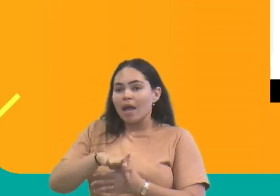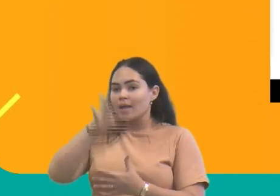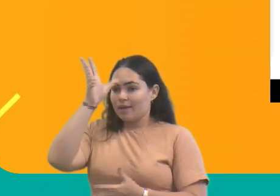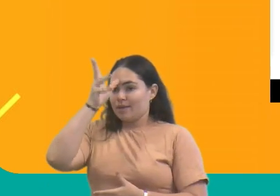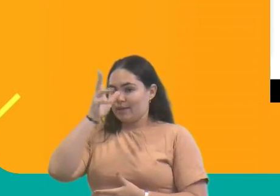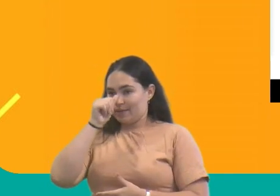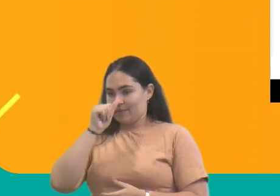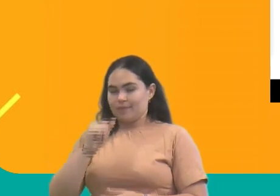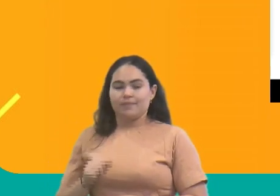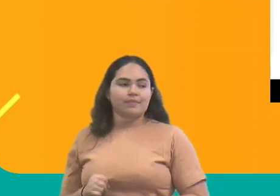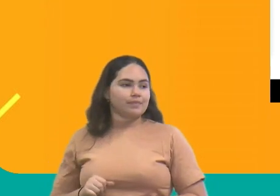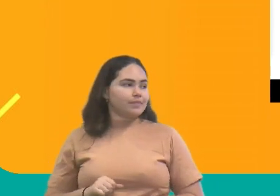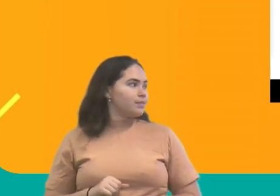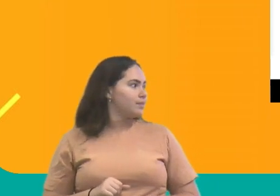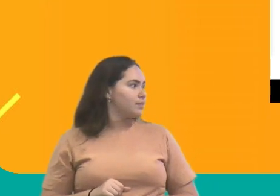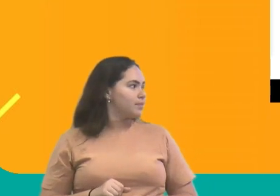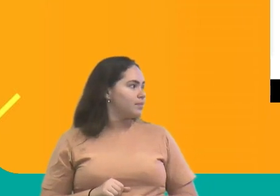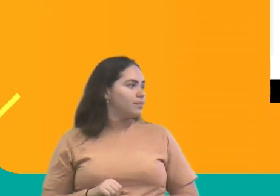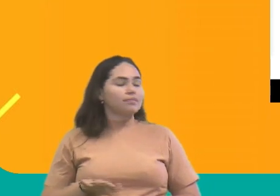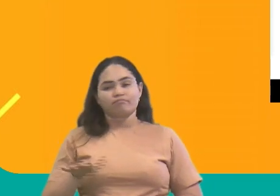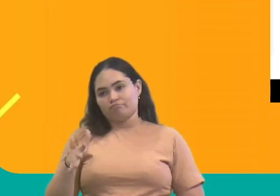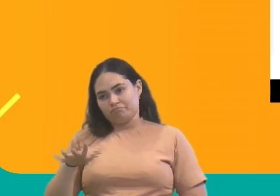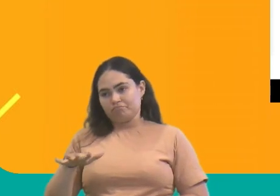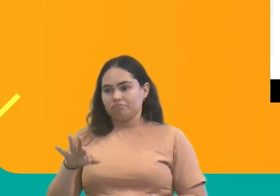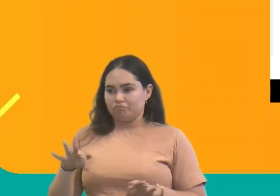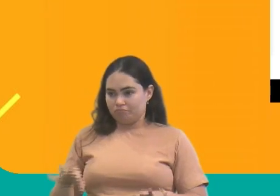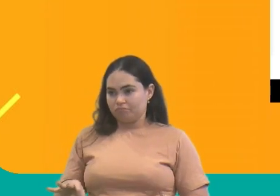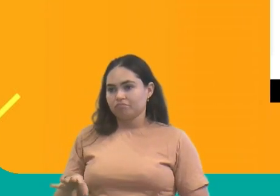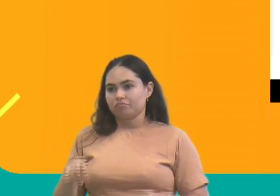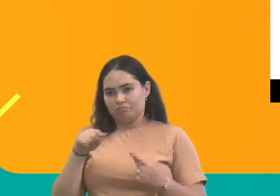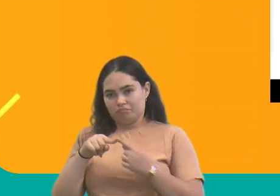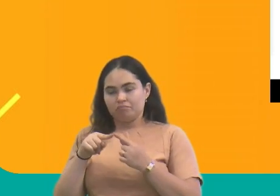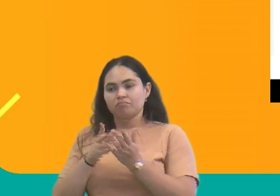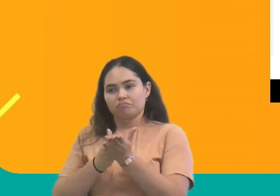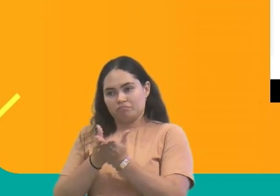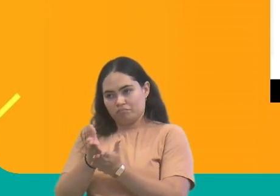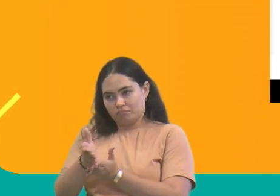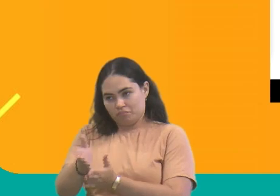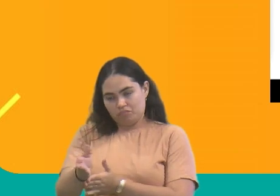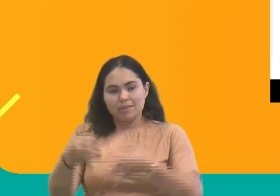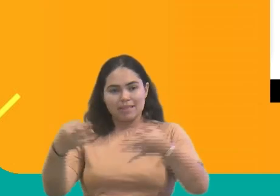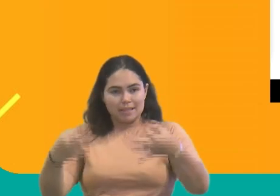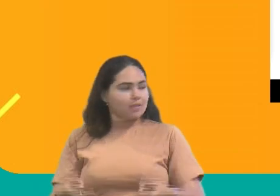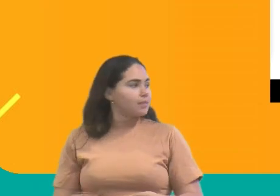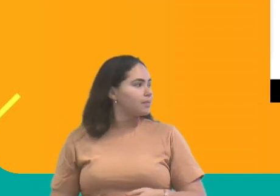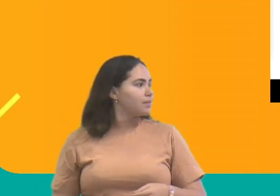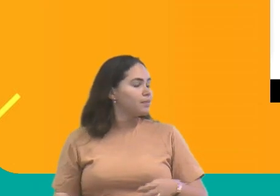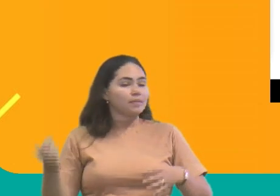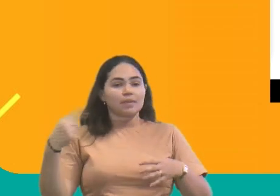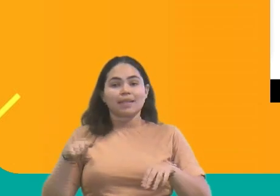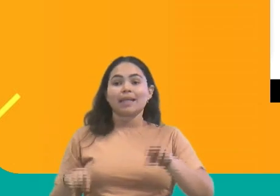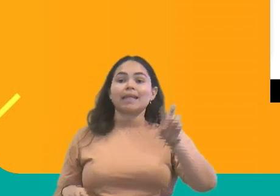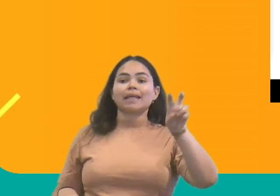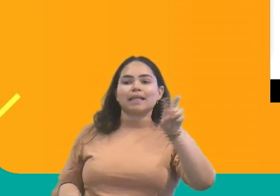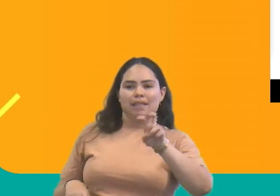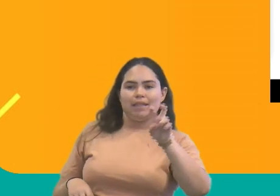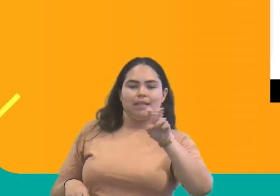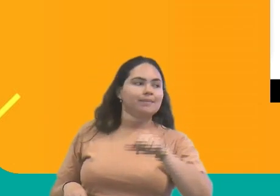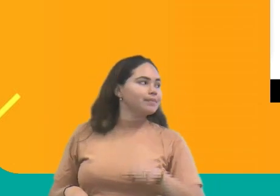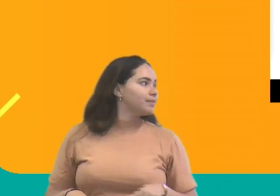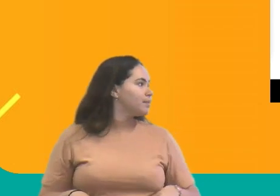ave. Tá mais ou menos, né? Tá mais na linha do negocinho direitinho. Mas vamos ver a quinta, porque